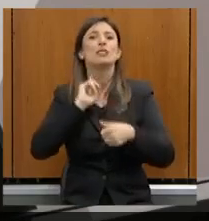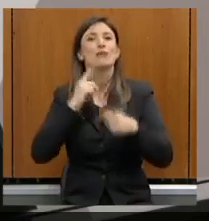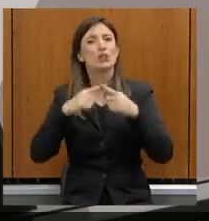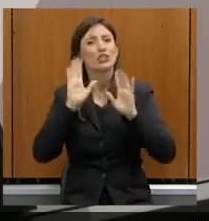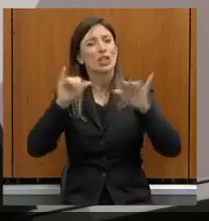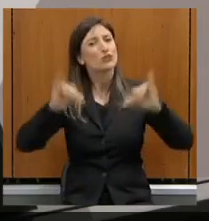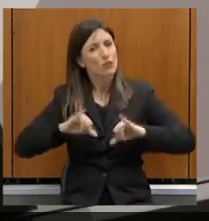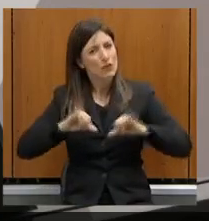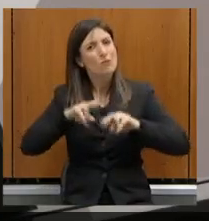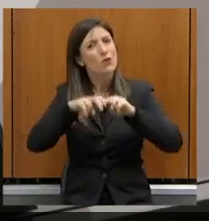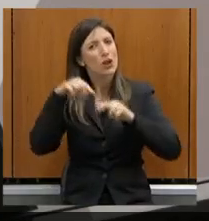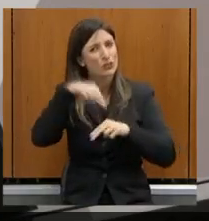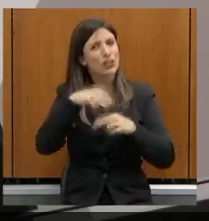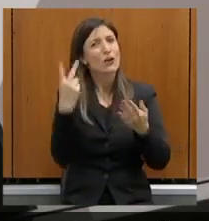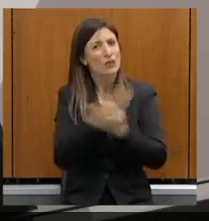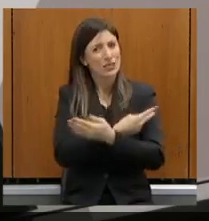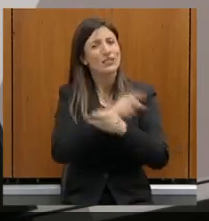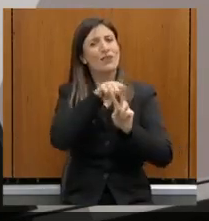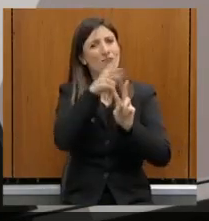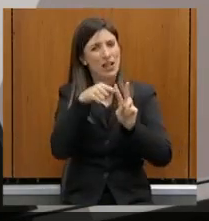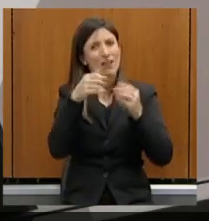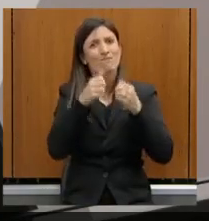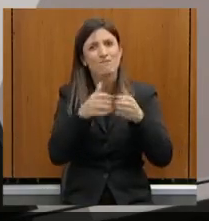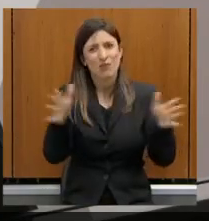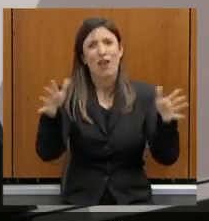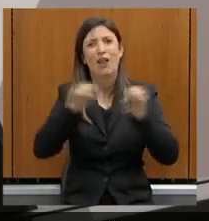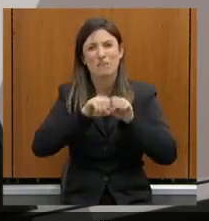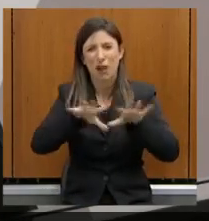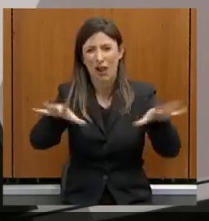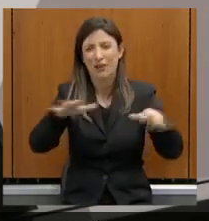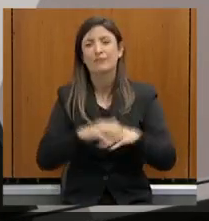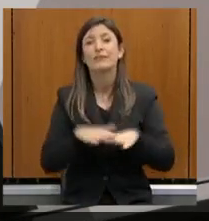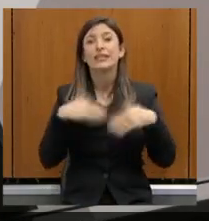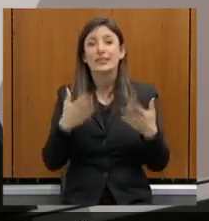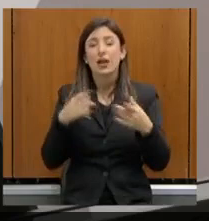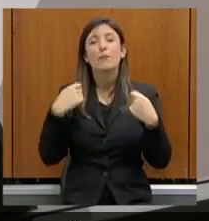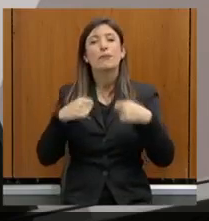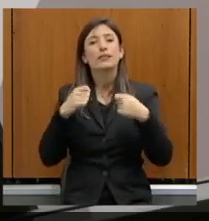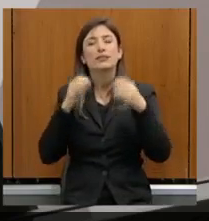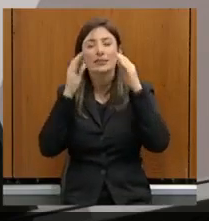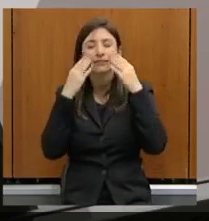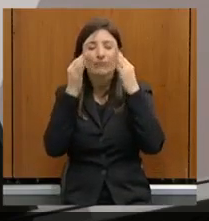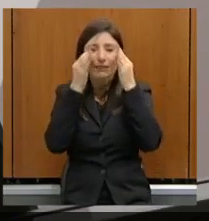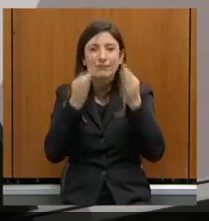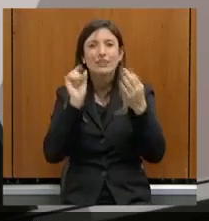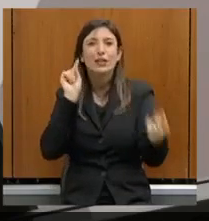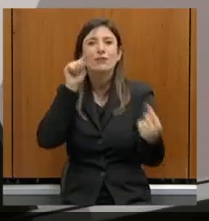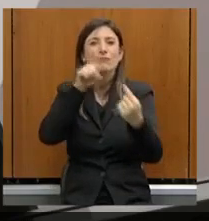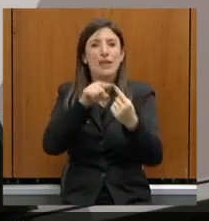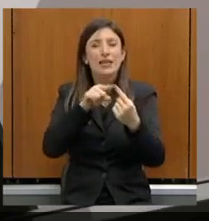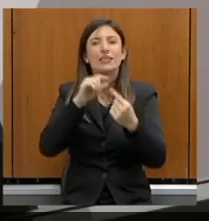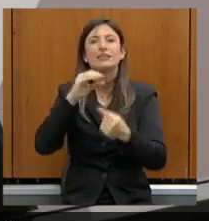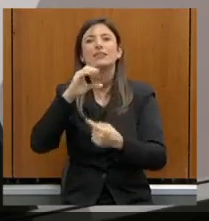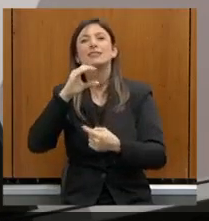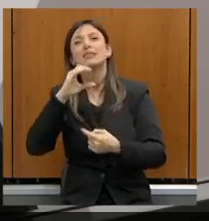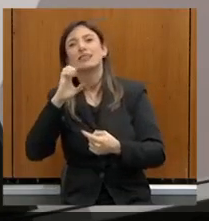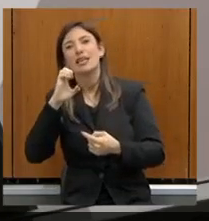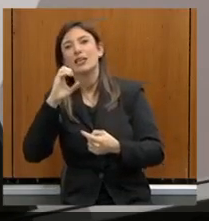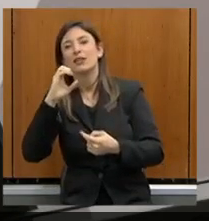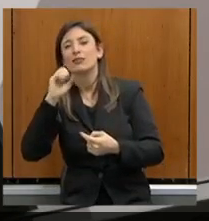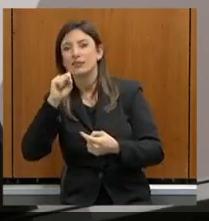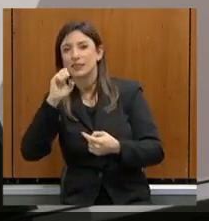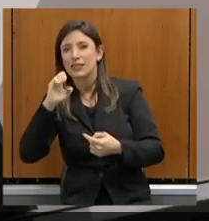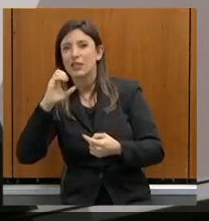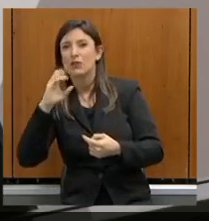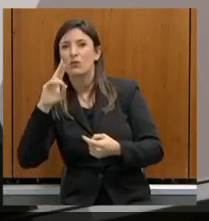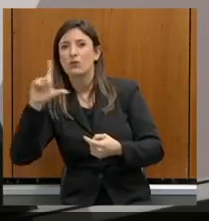da Secult e dentro do espírito do governador Romeu Zema é criar 100